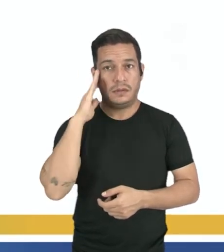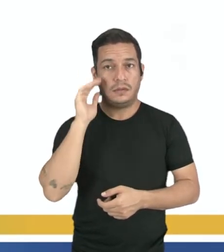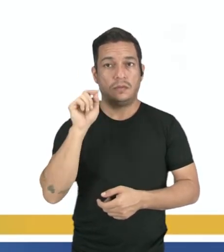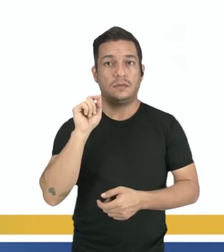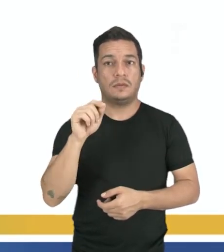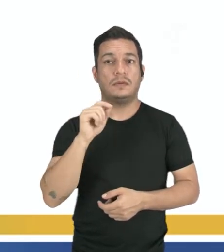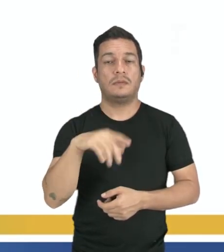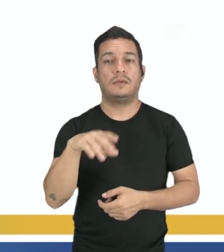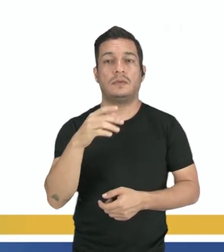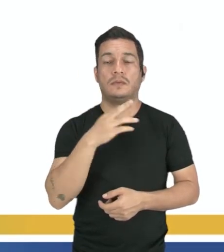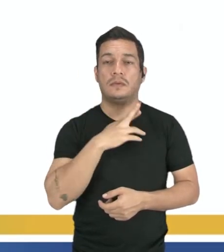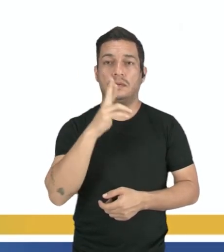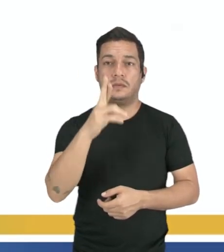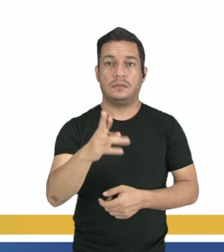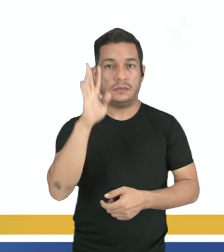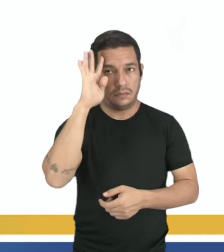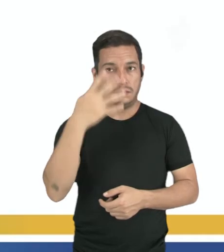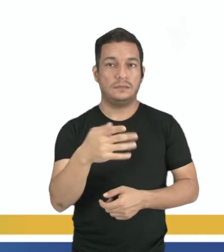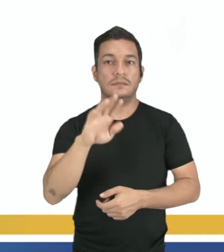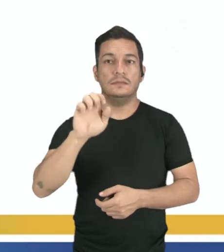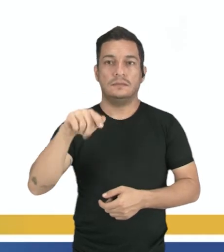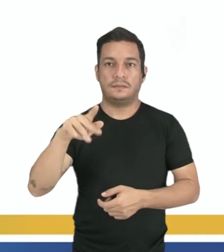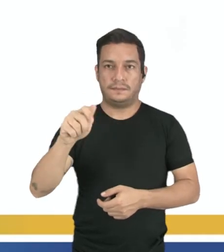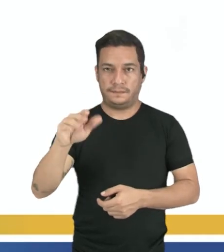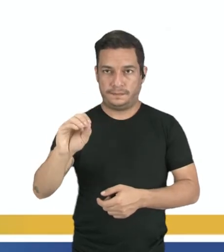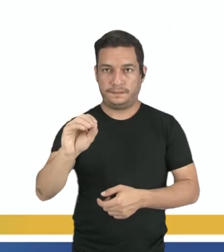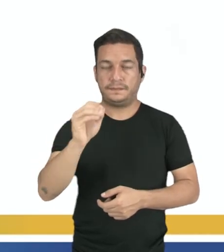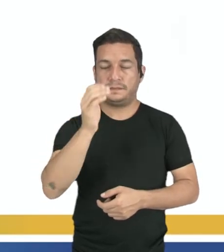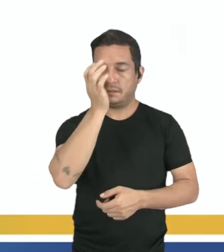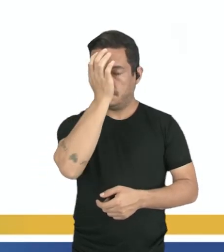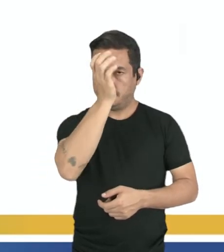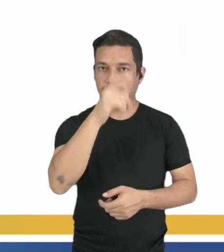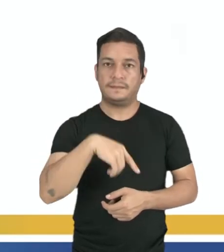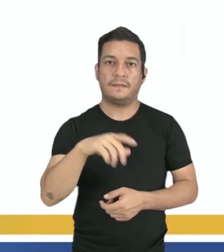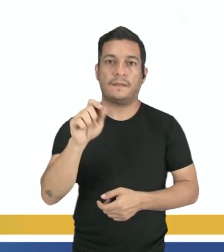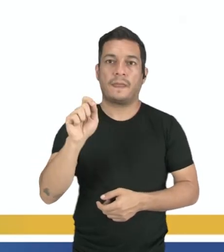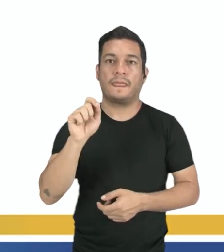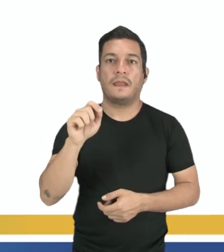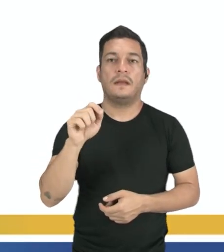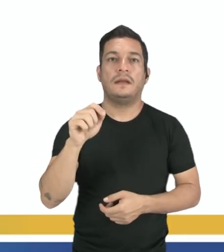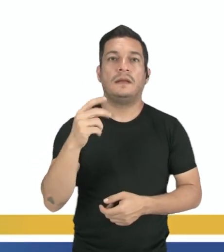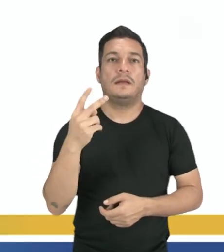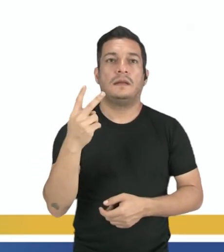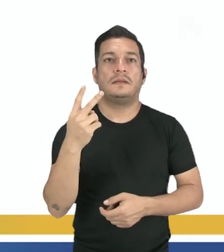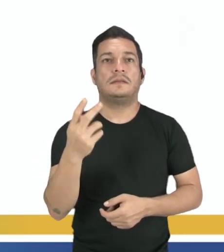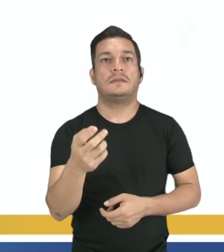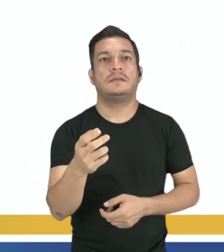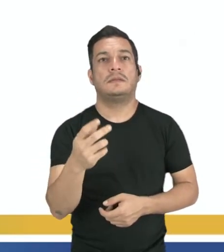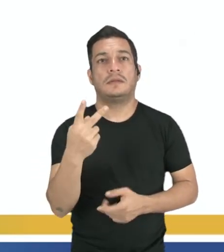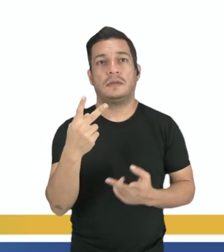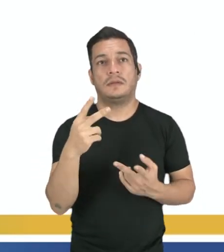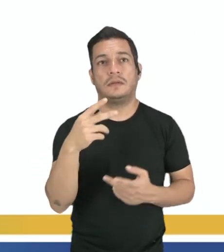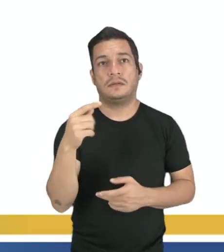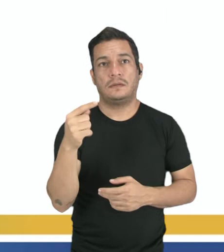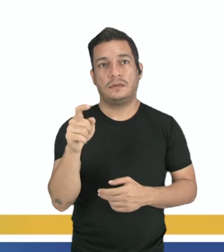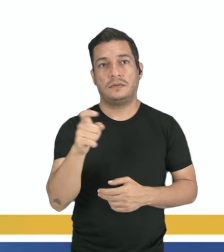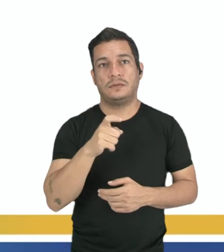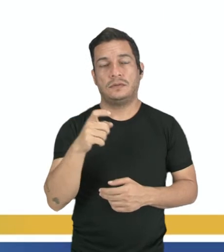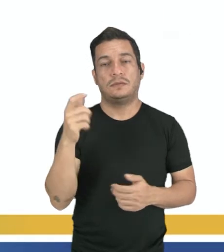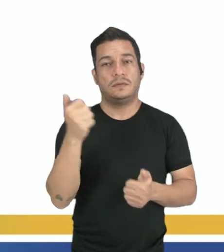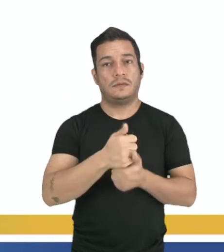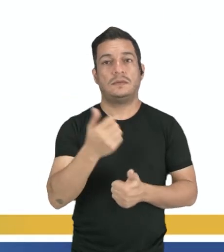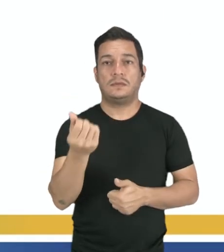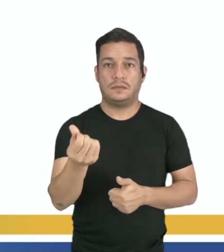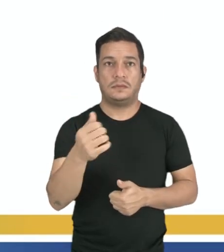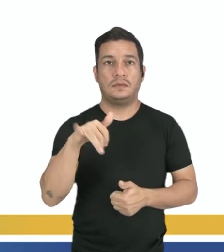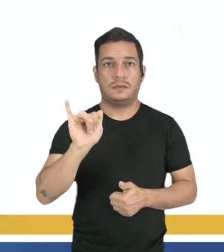uma solução para essa equação. Então, a equação é x menos 2y igual a 4. No lugar de x, colocaremos 6 e